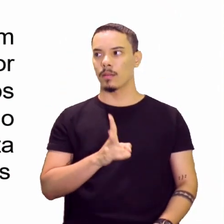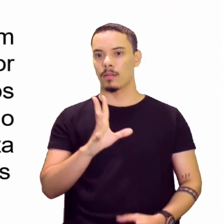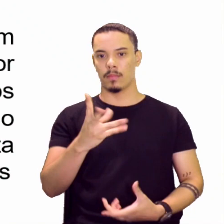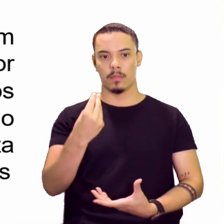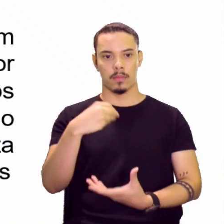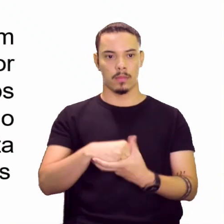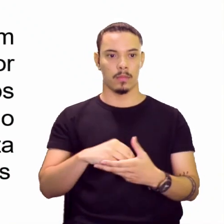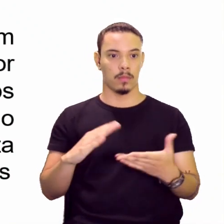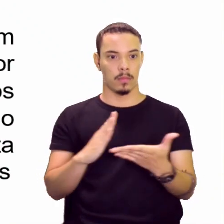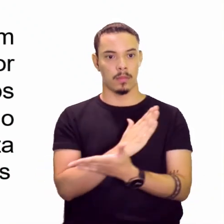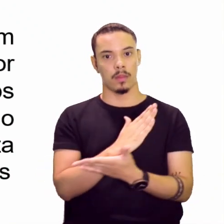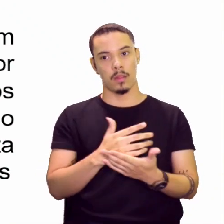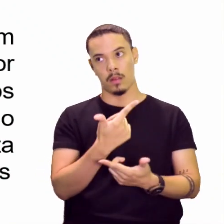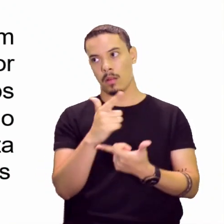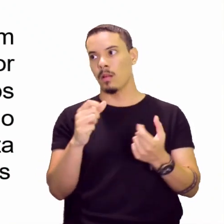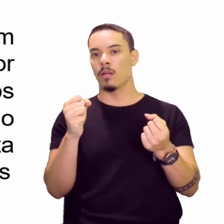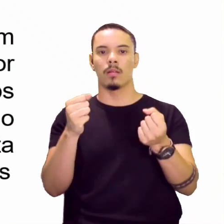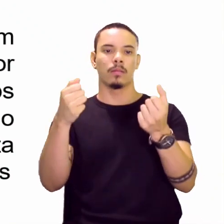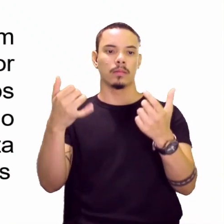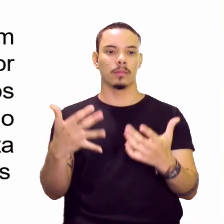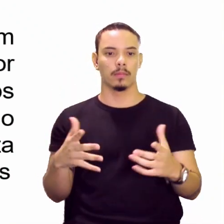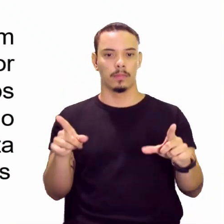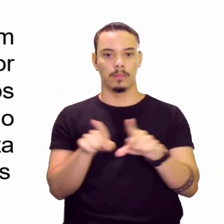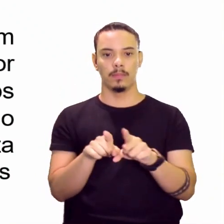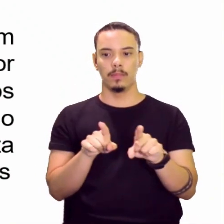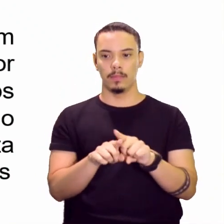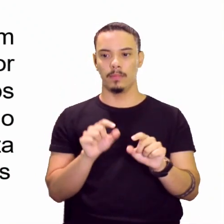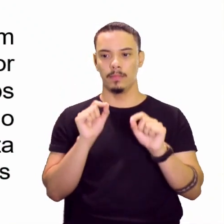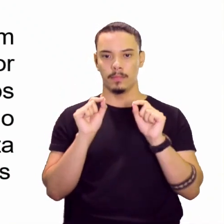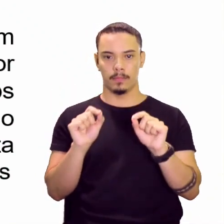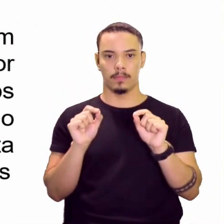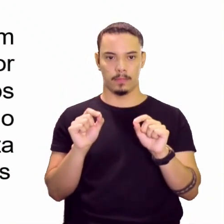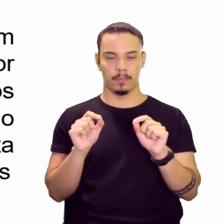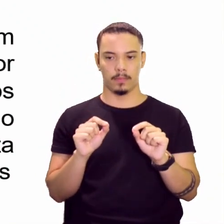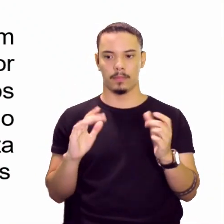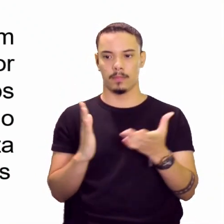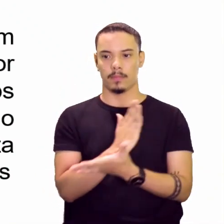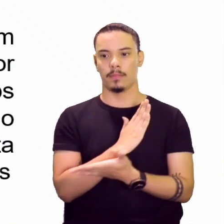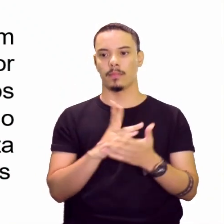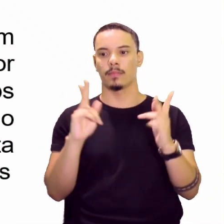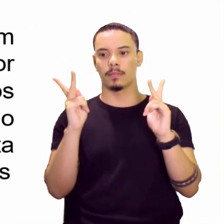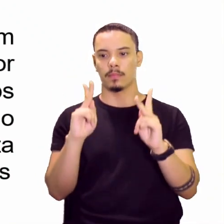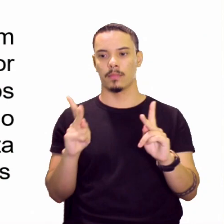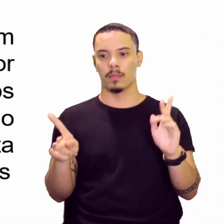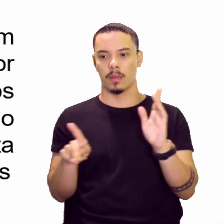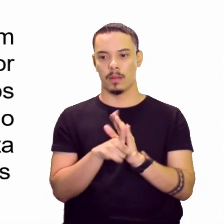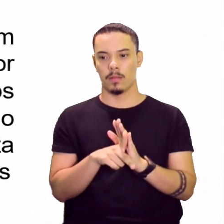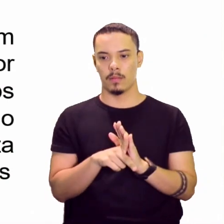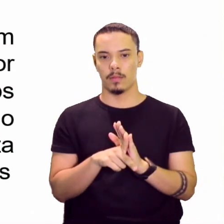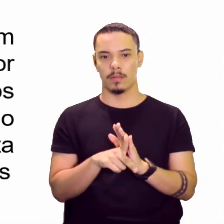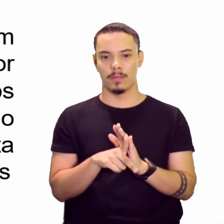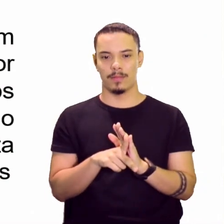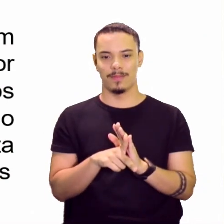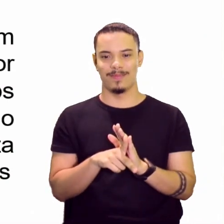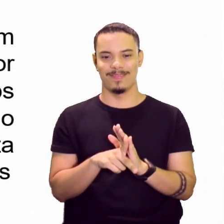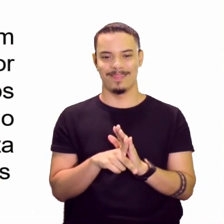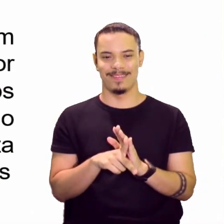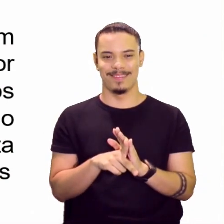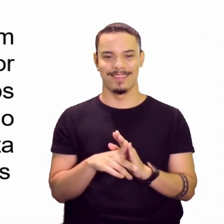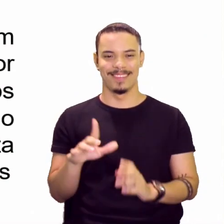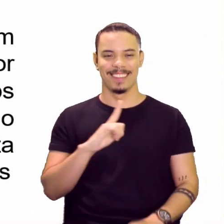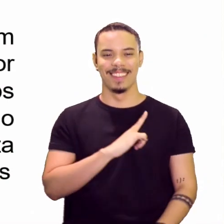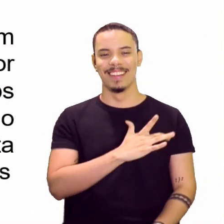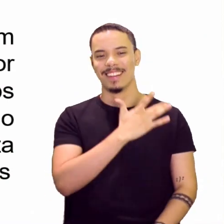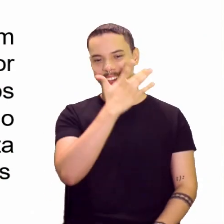outras caminhadas, podemos citar também a Pacific Crest Trail. Que bonito. Isso é